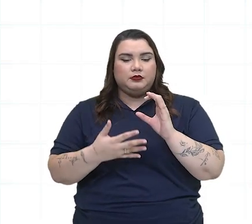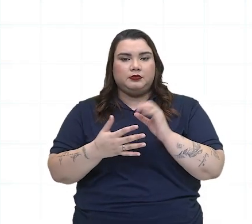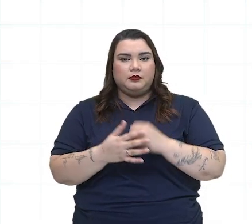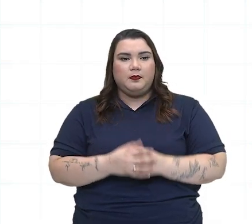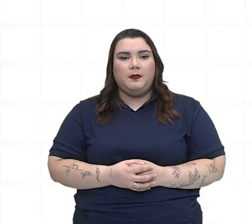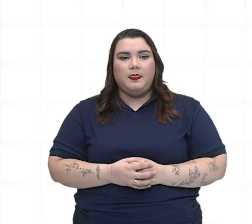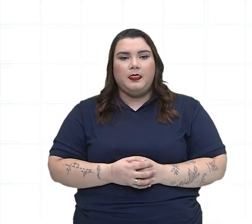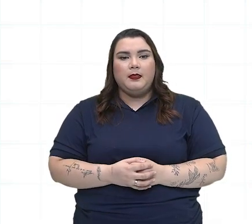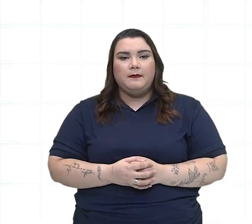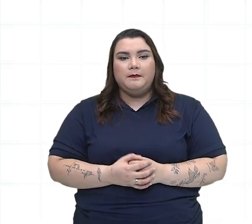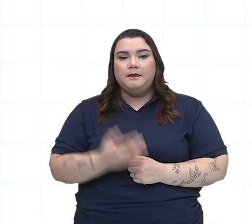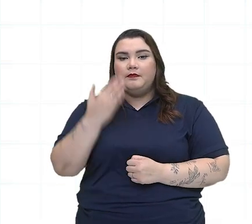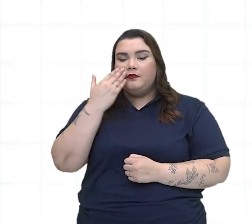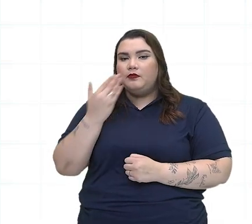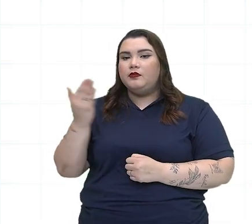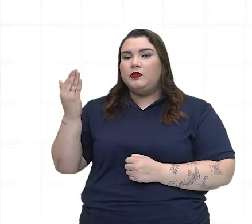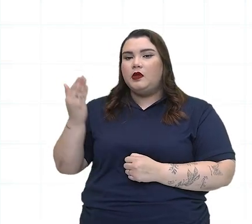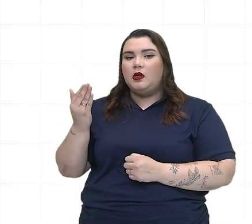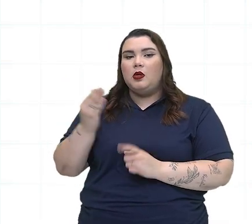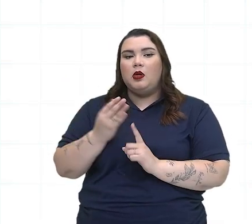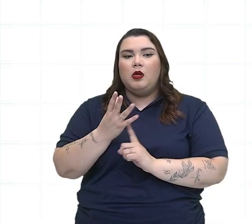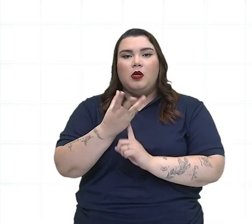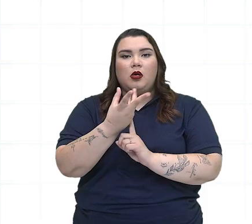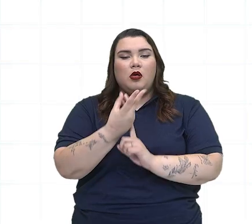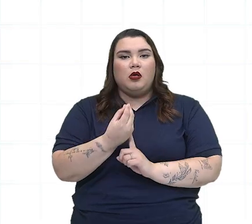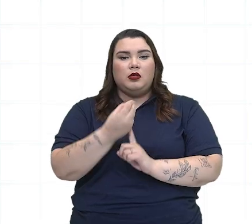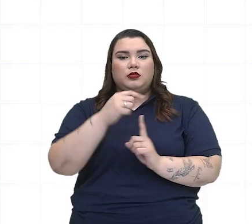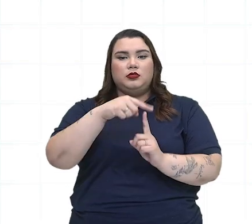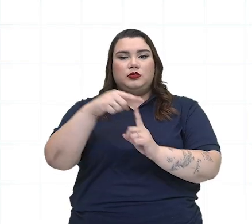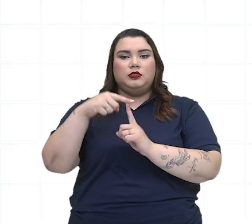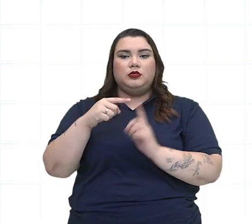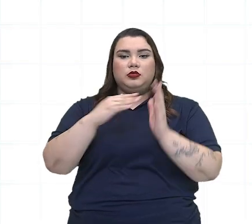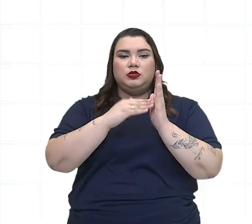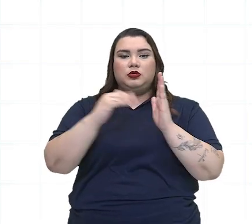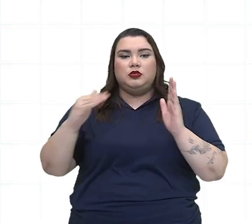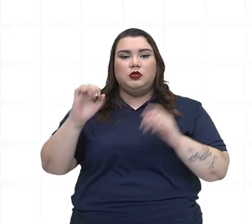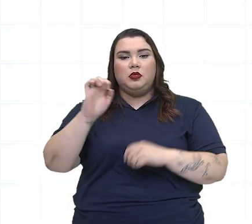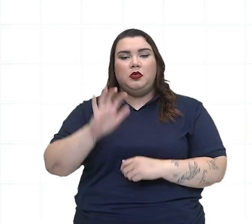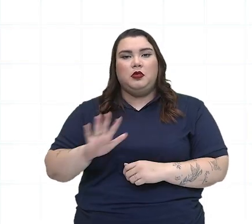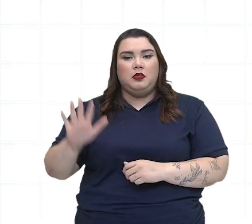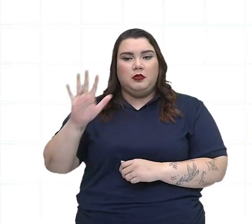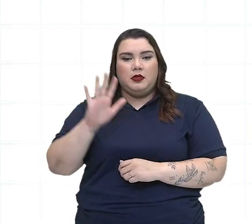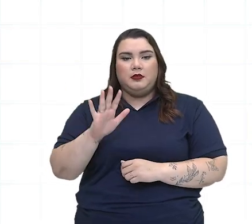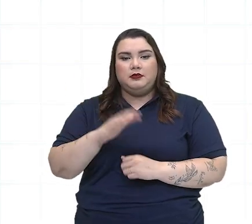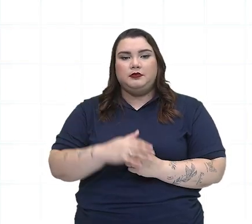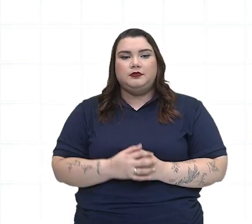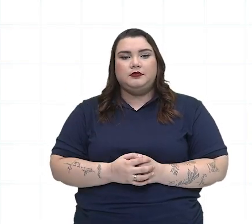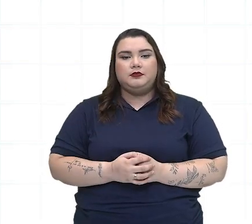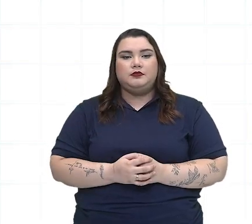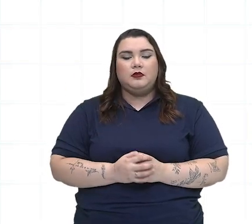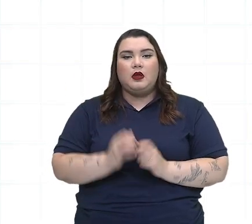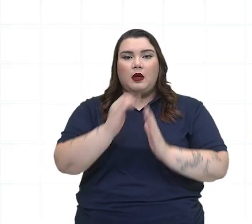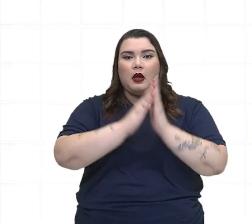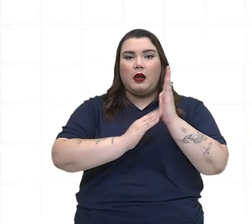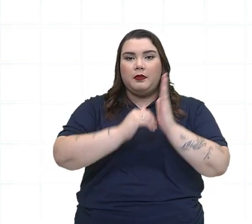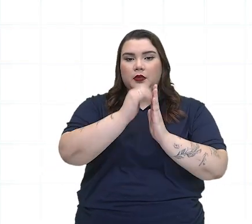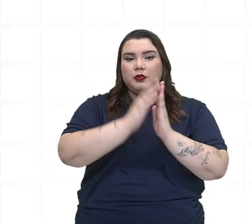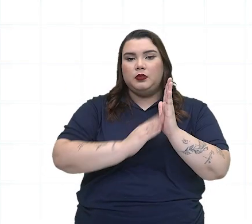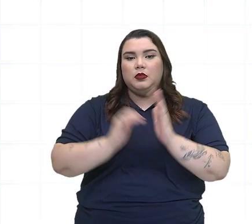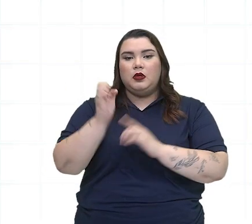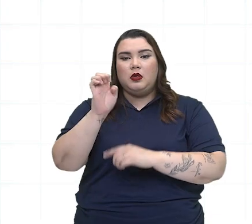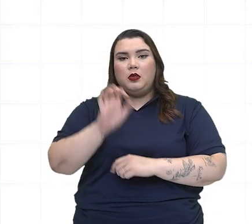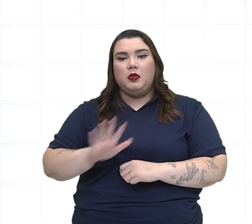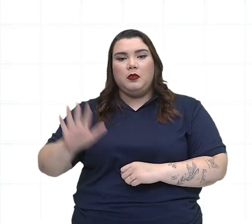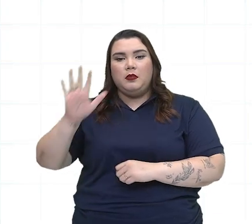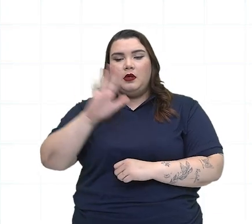Então, obras de arte das matrizes estética europeia. A pintura europeia,